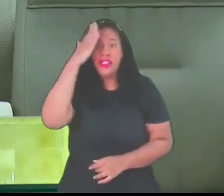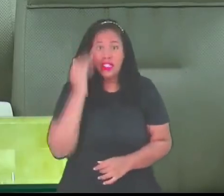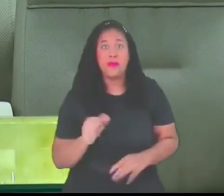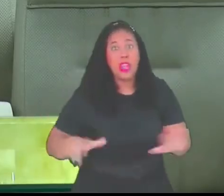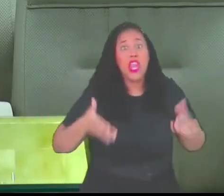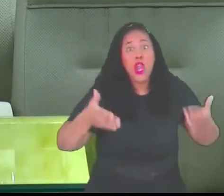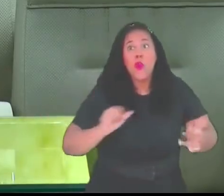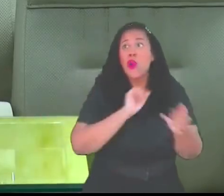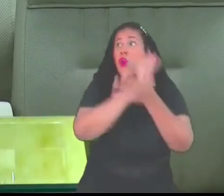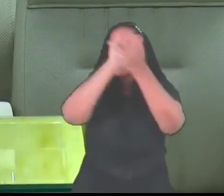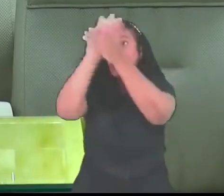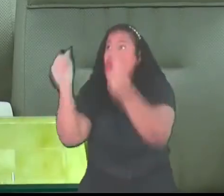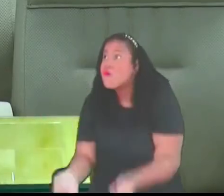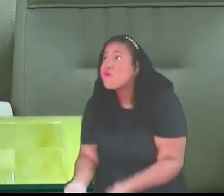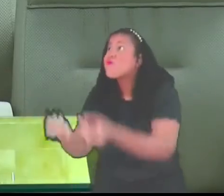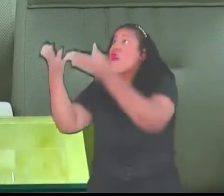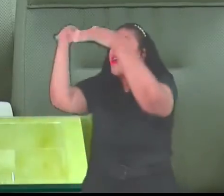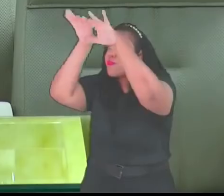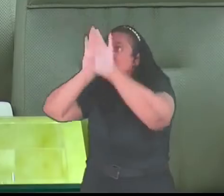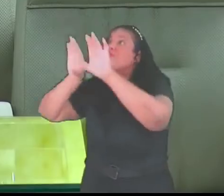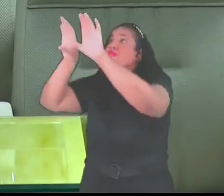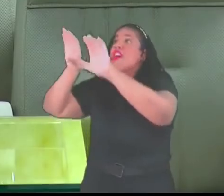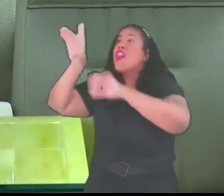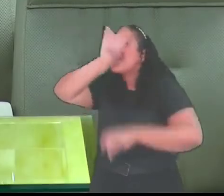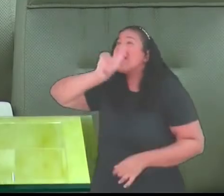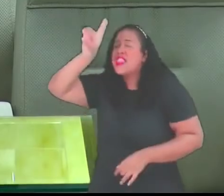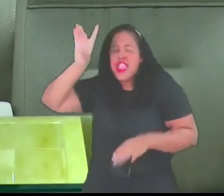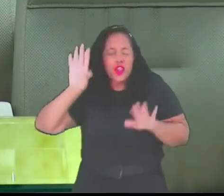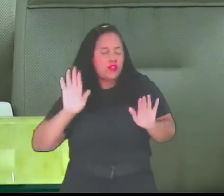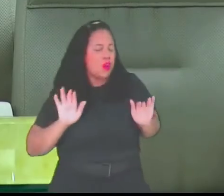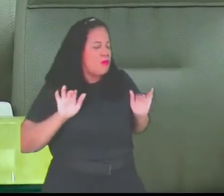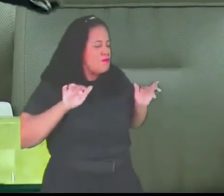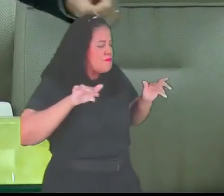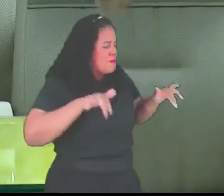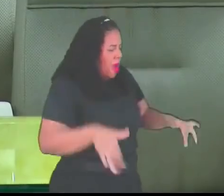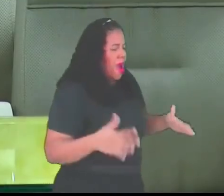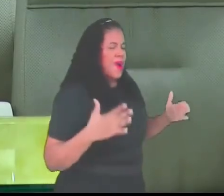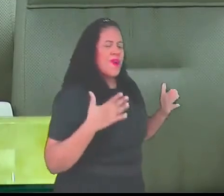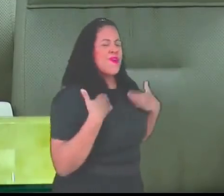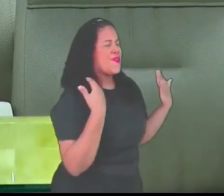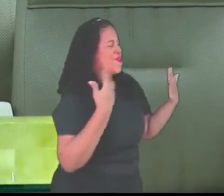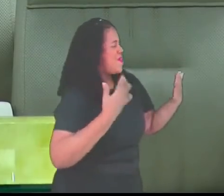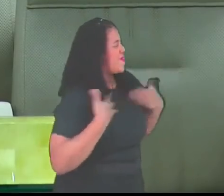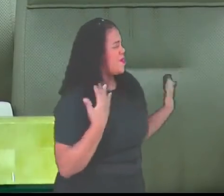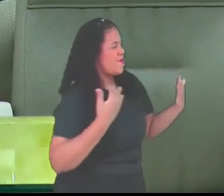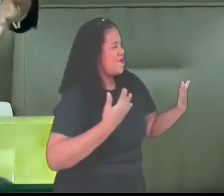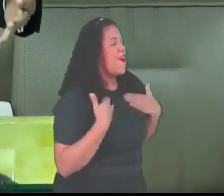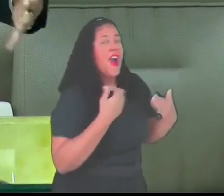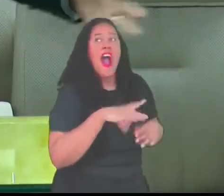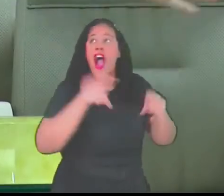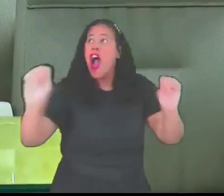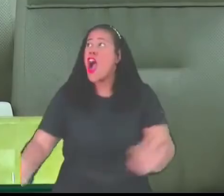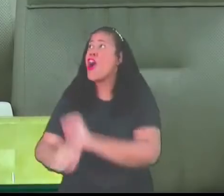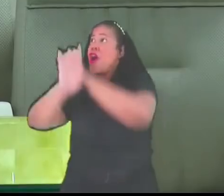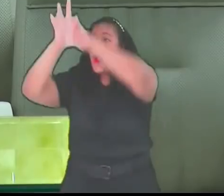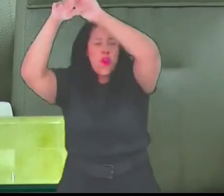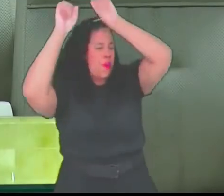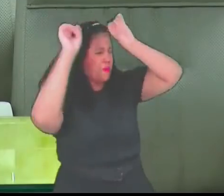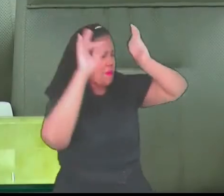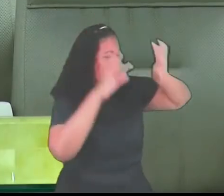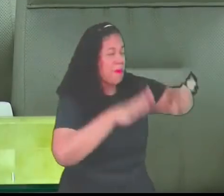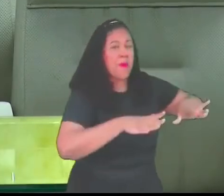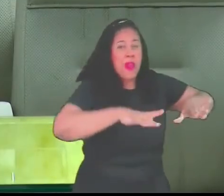o louvor subisse, Deus no seu trono se alegrava, a glória de Deus descia, a